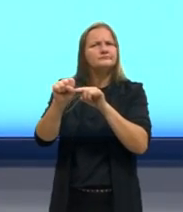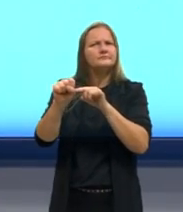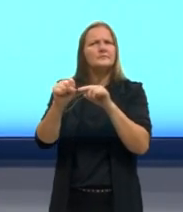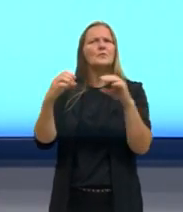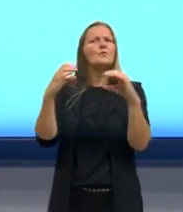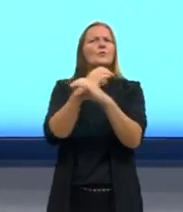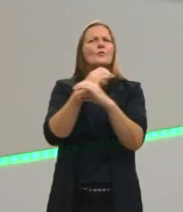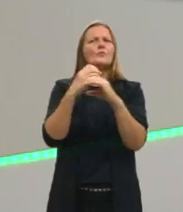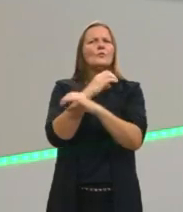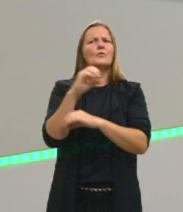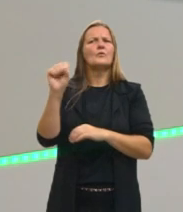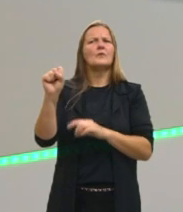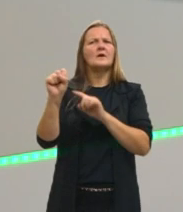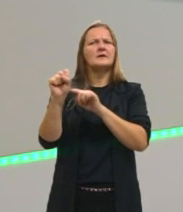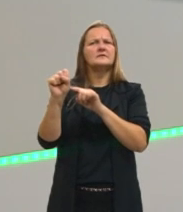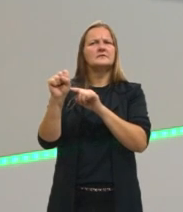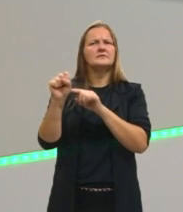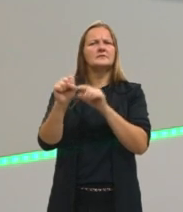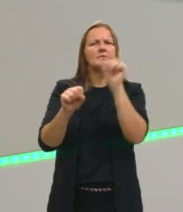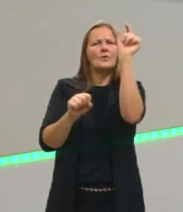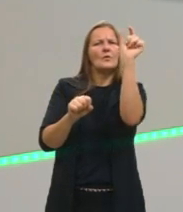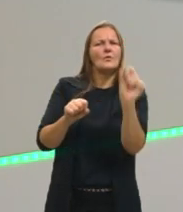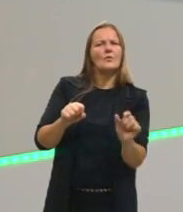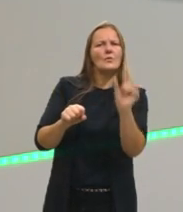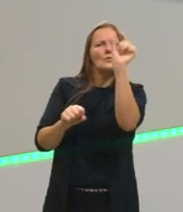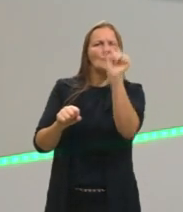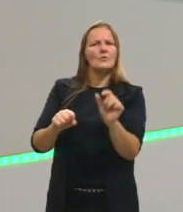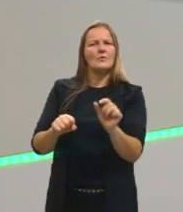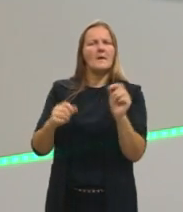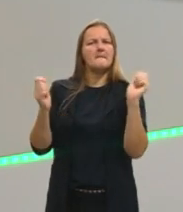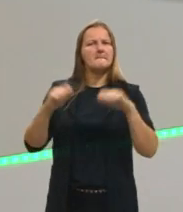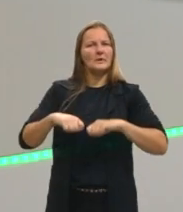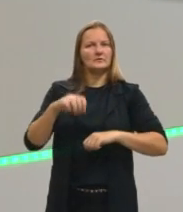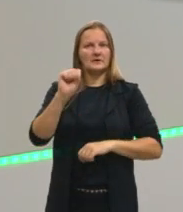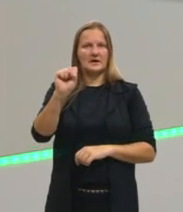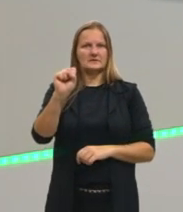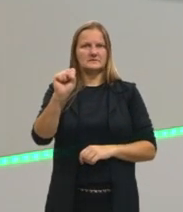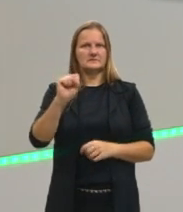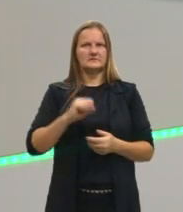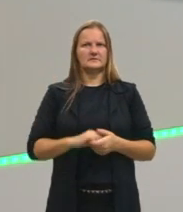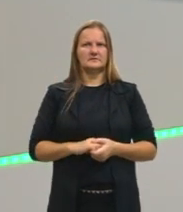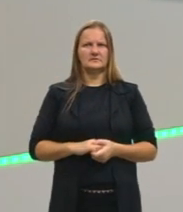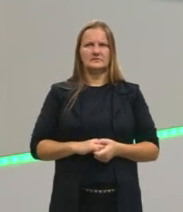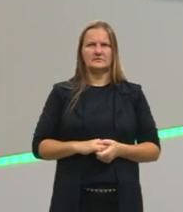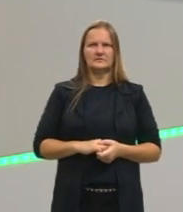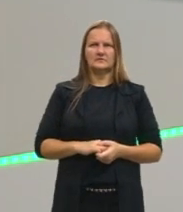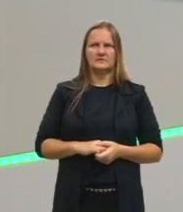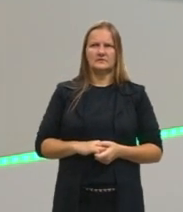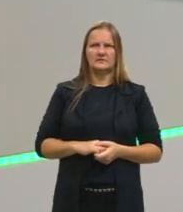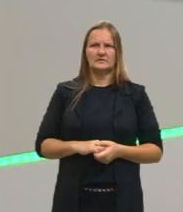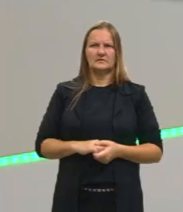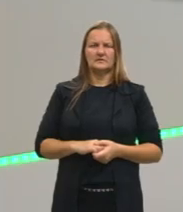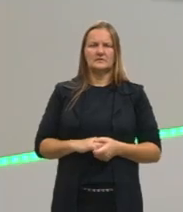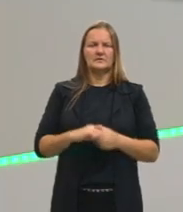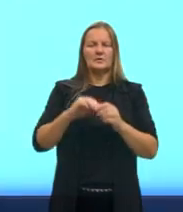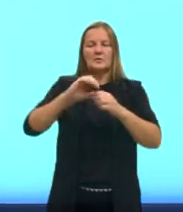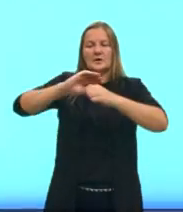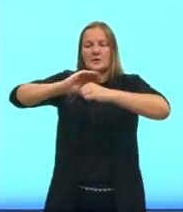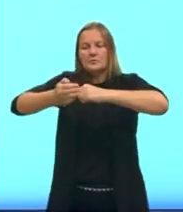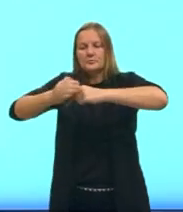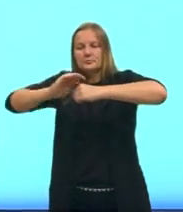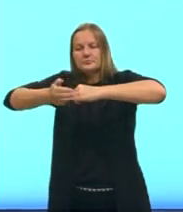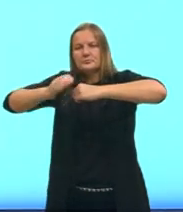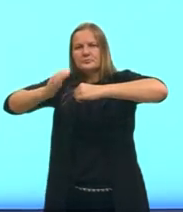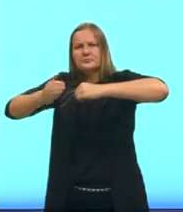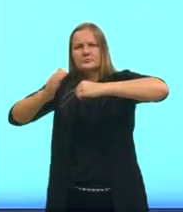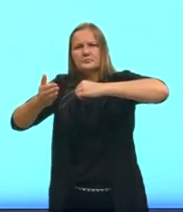empreendimento eu vou estar com uma dessas duas colunas Porque eu só posso ter o último aqui a última camada de valência no